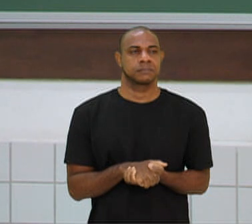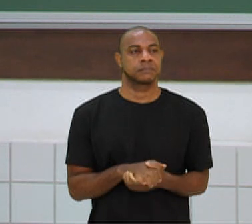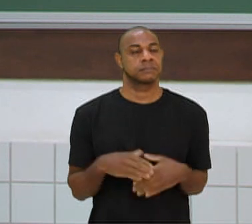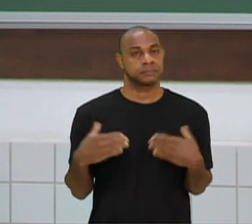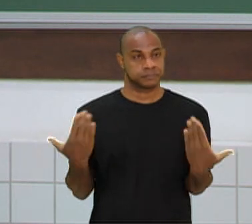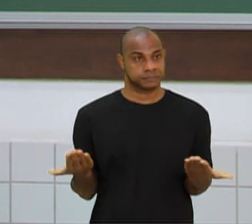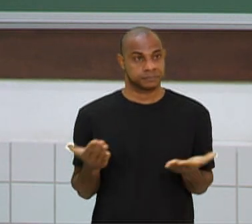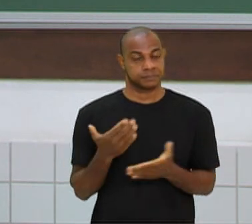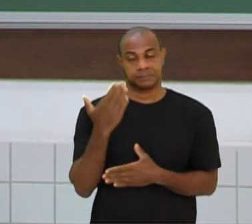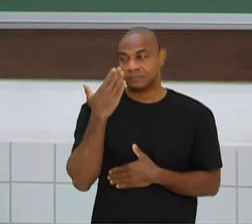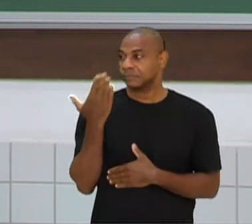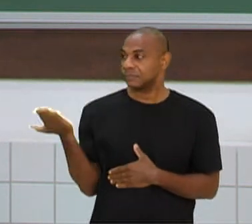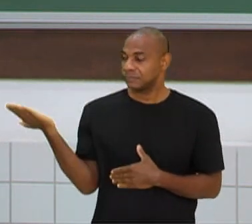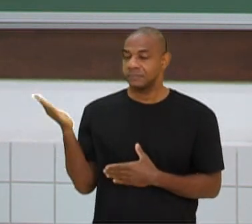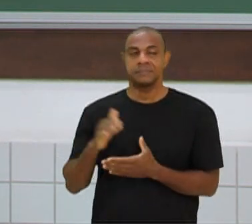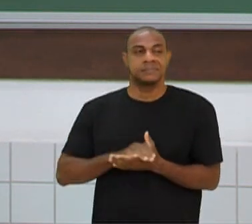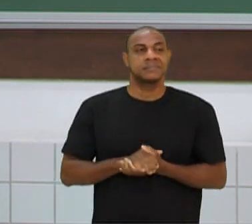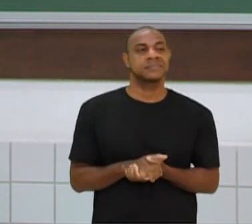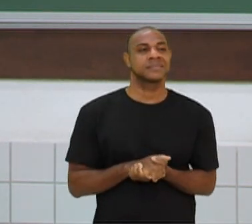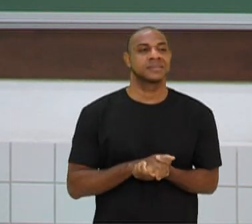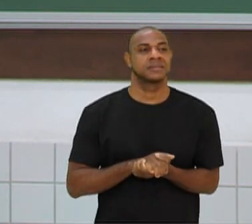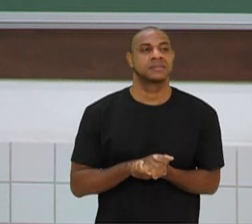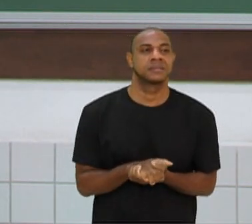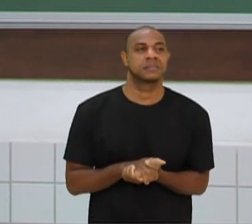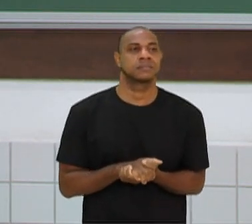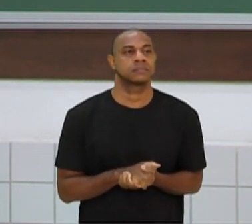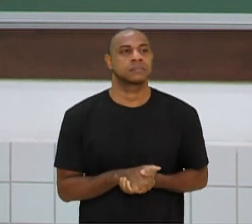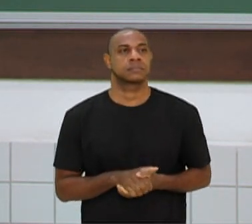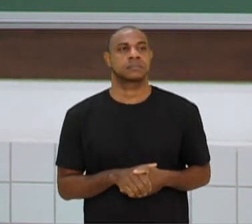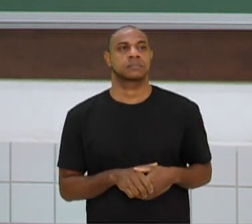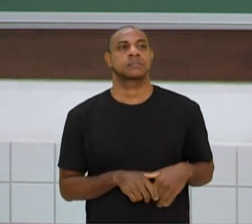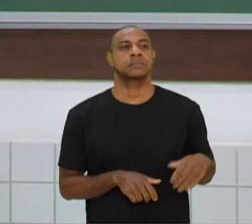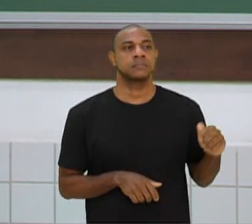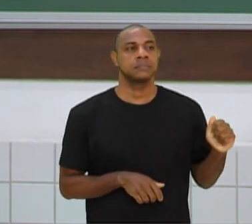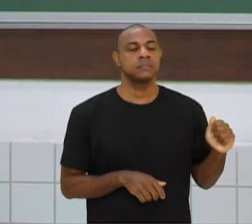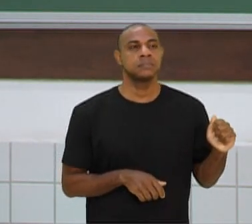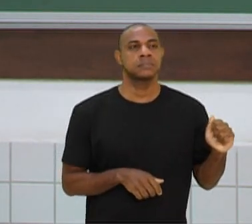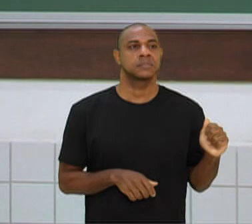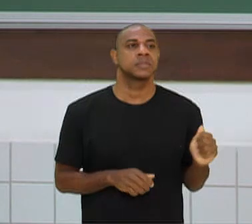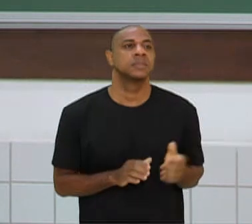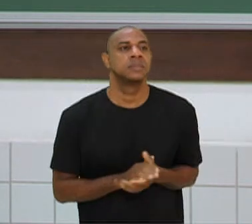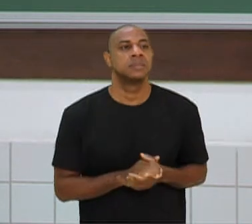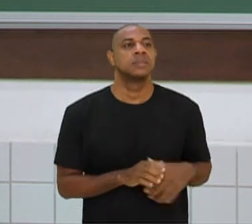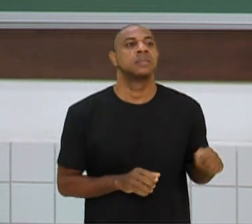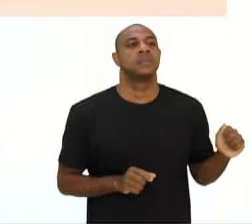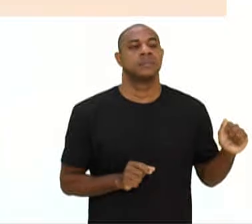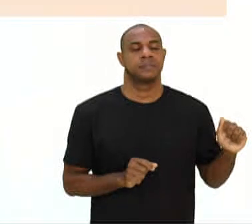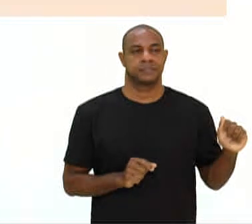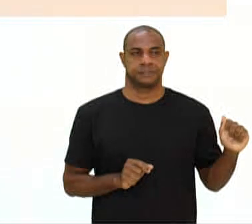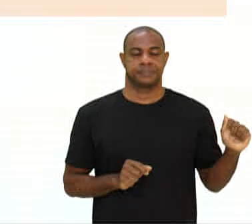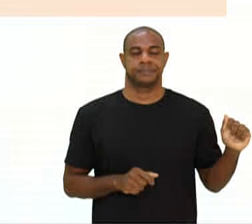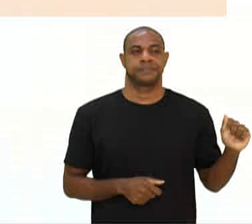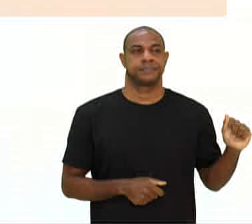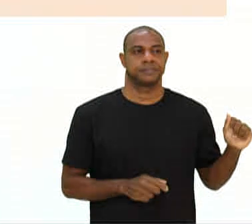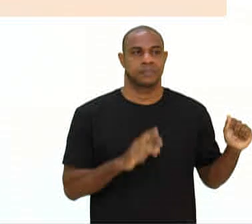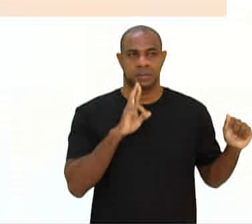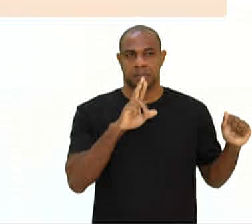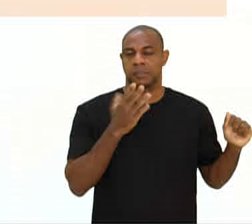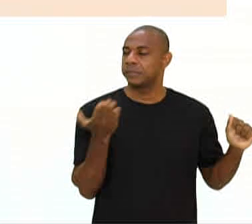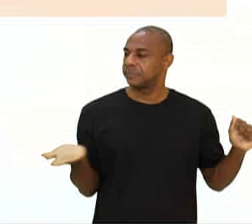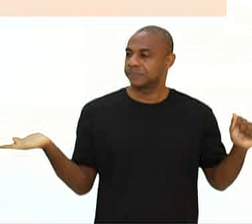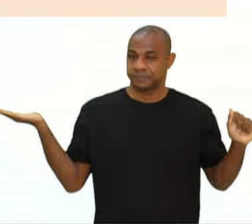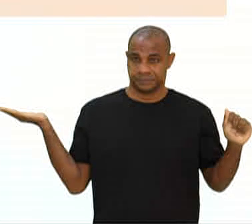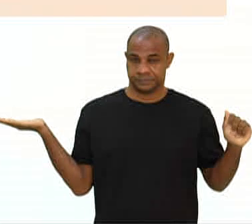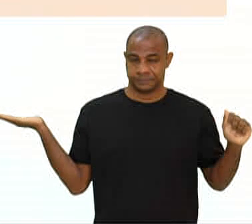Dando continuidade ao nosso questionário, what does the Thanksgiving regard? The holiday regarded as the beginning